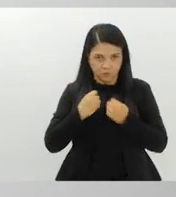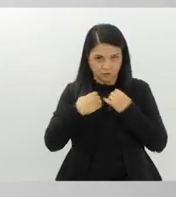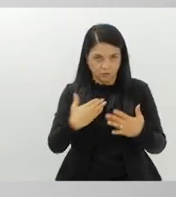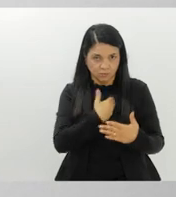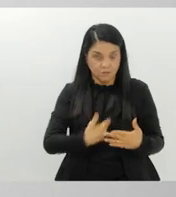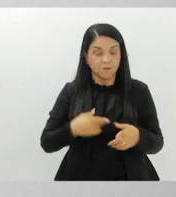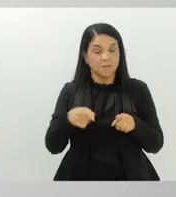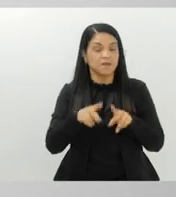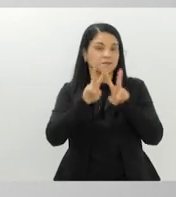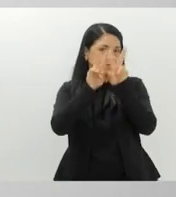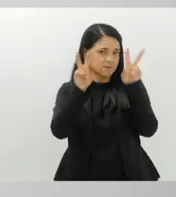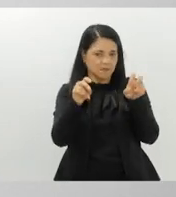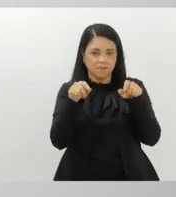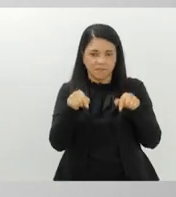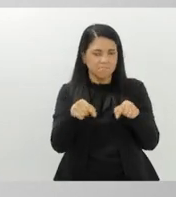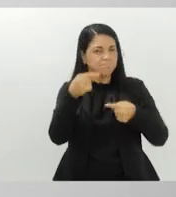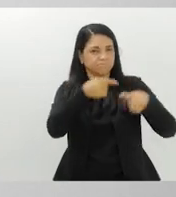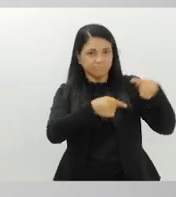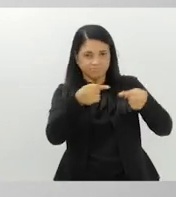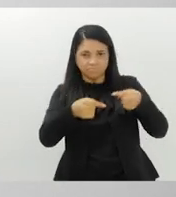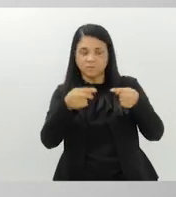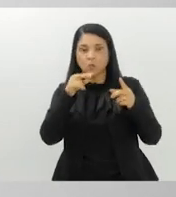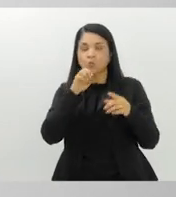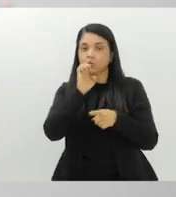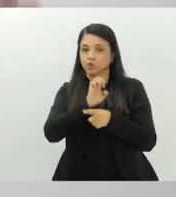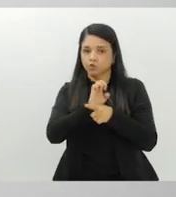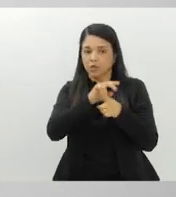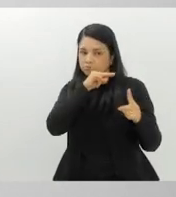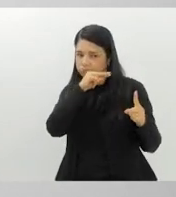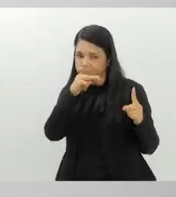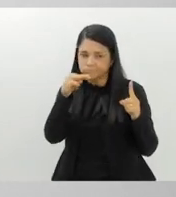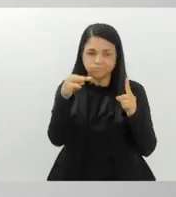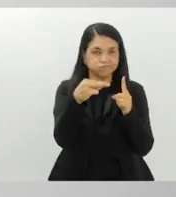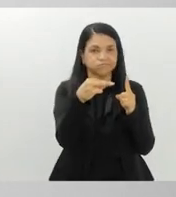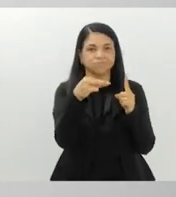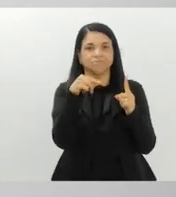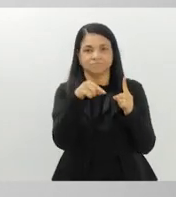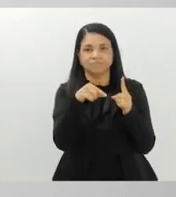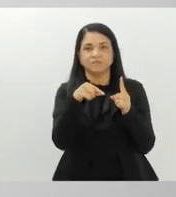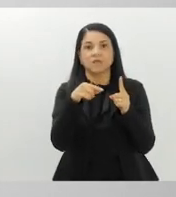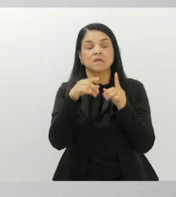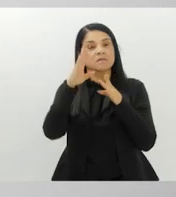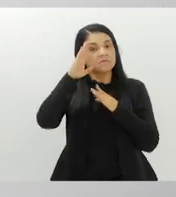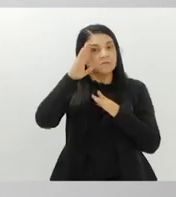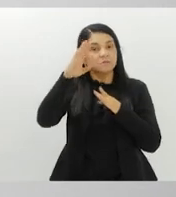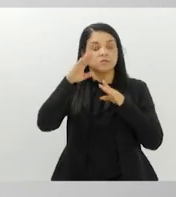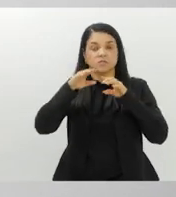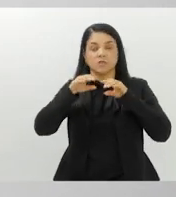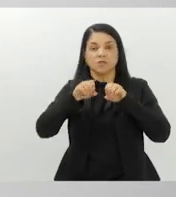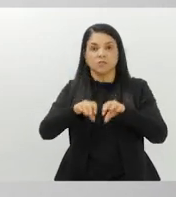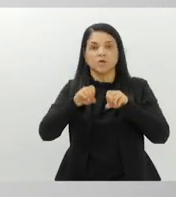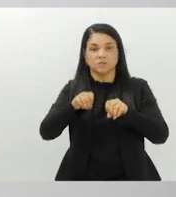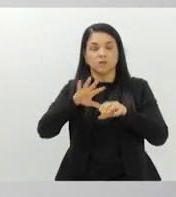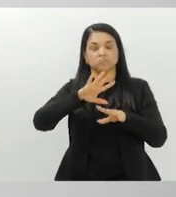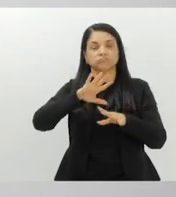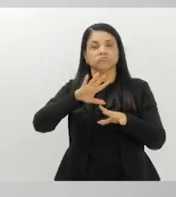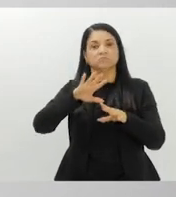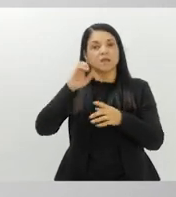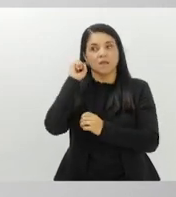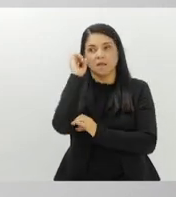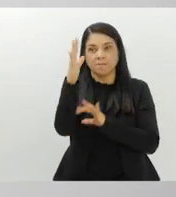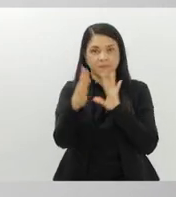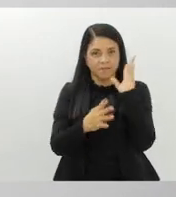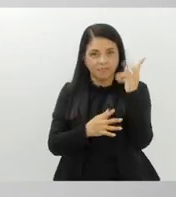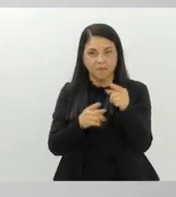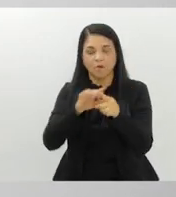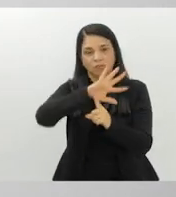tem colocado um olhar, mas muito especificamente a educação ambiental e sustentabilidade, né? Quando